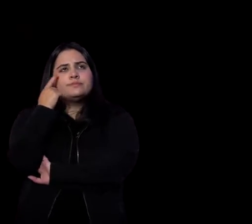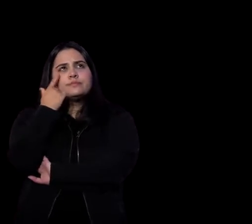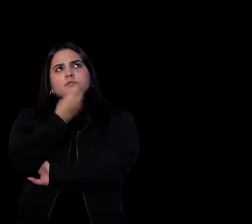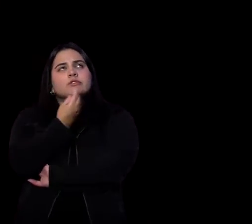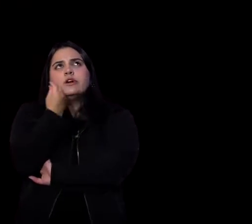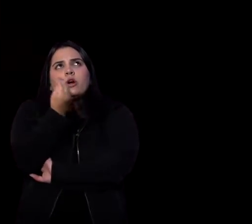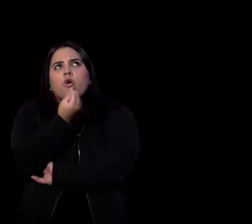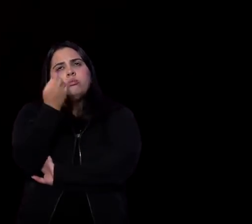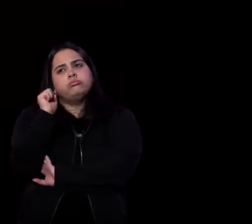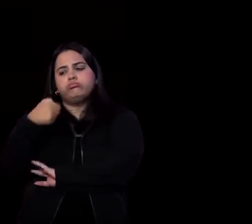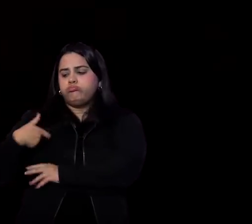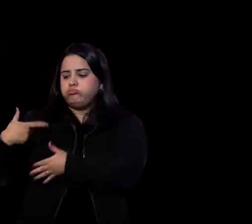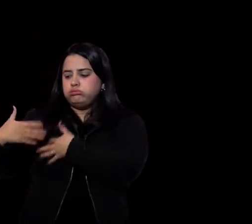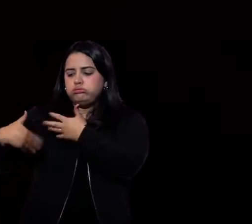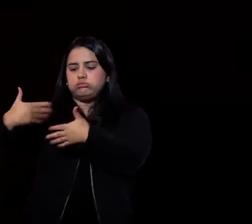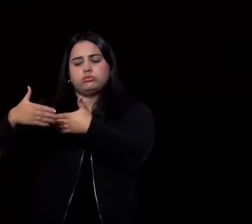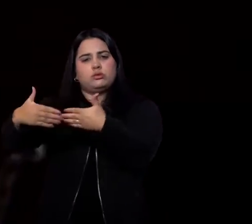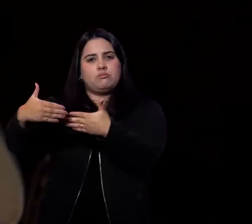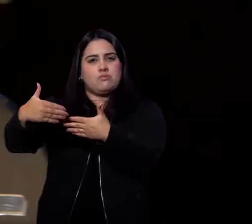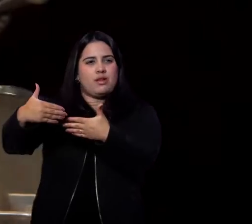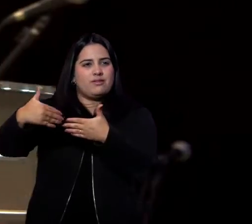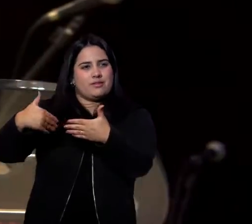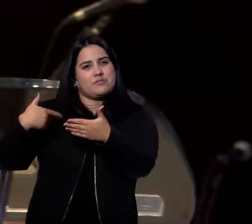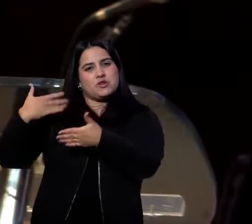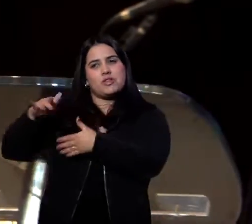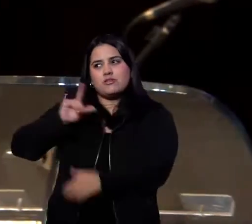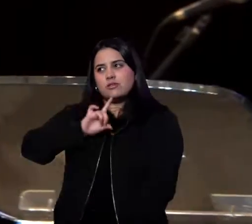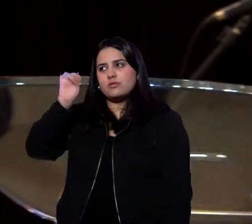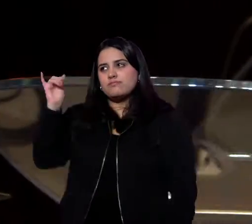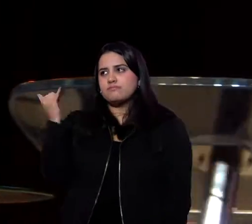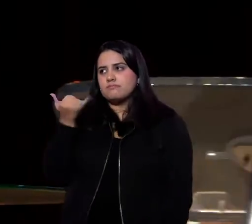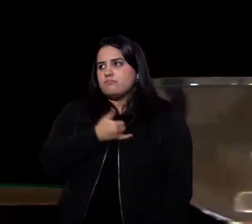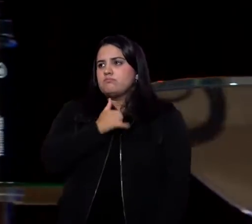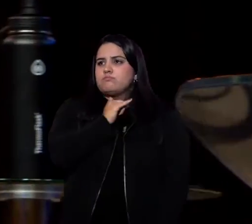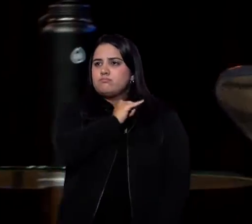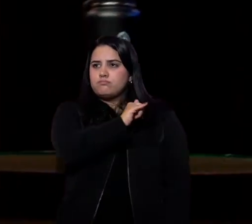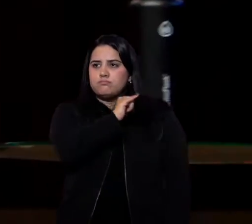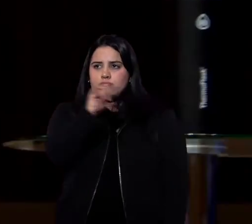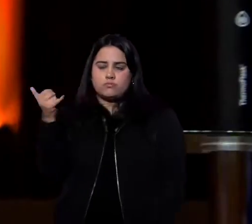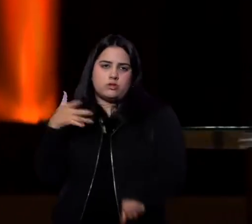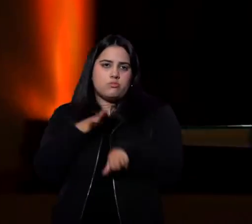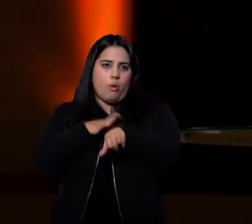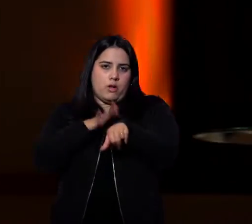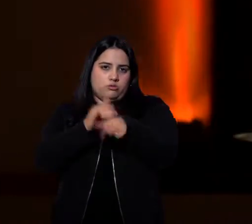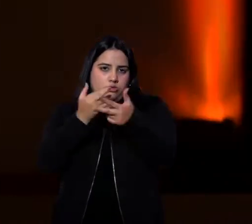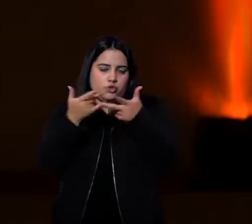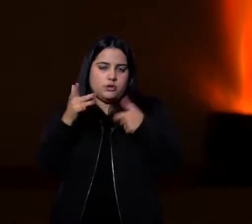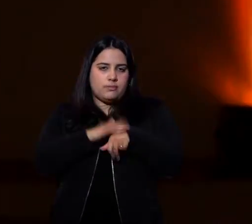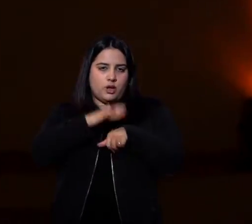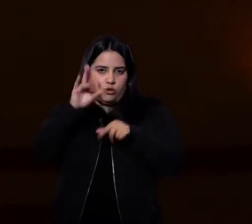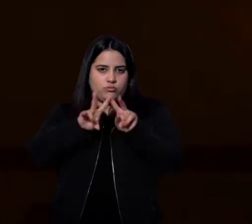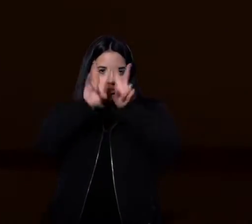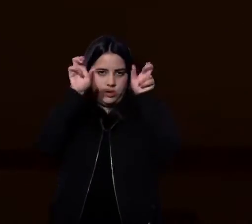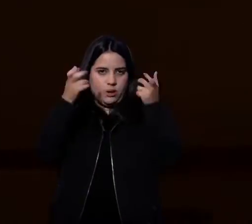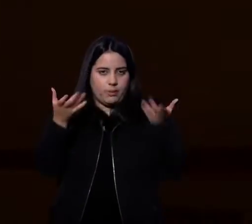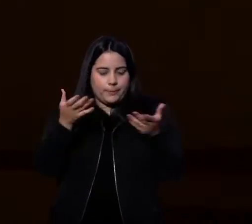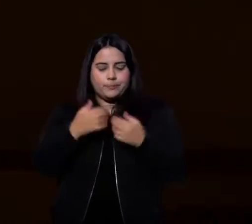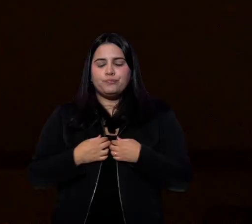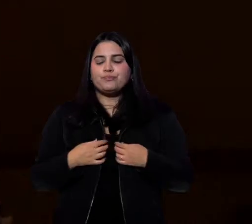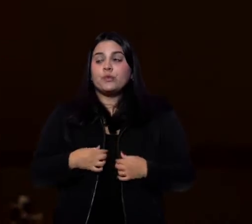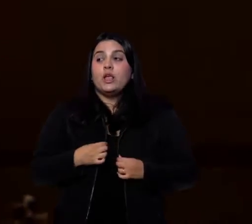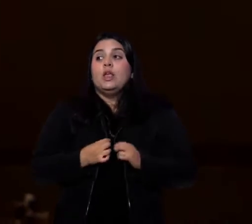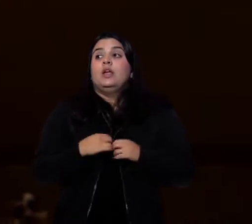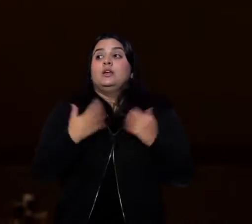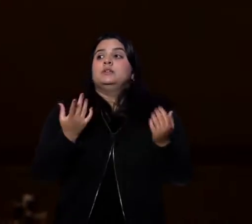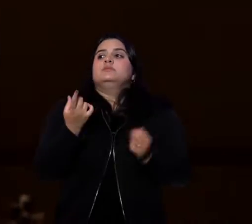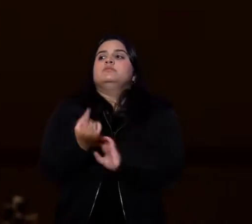dar continuidade a esse processo que Deus tem falado aos nossos corações durante esse tempo de campanha. E o que me veio à